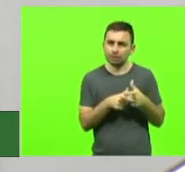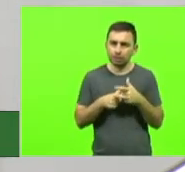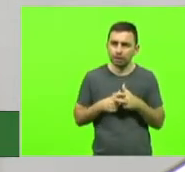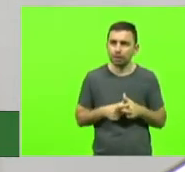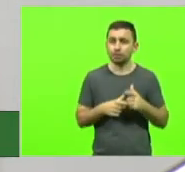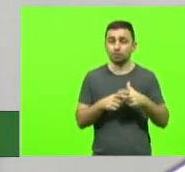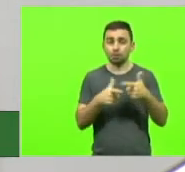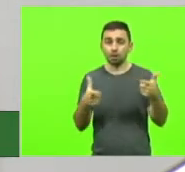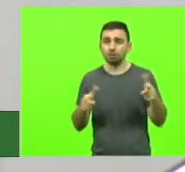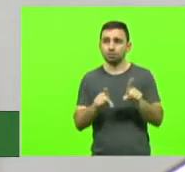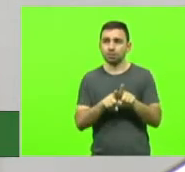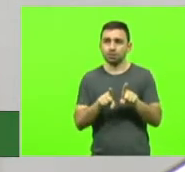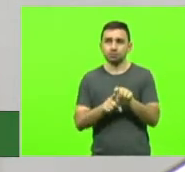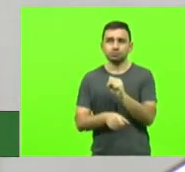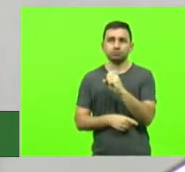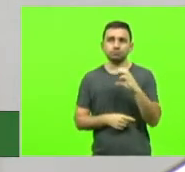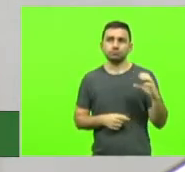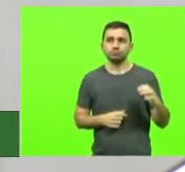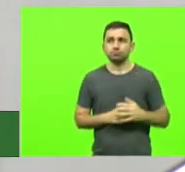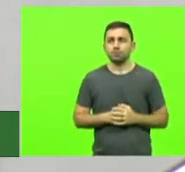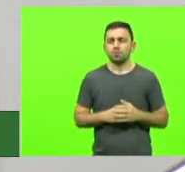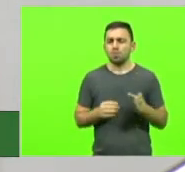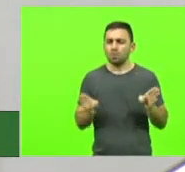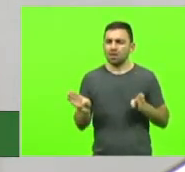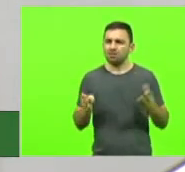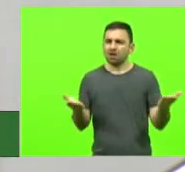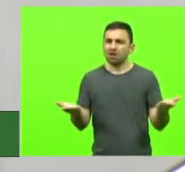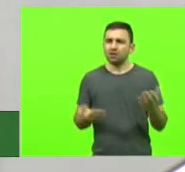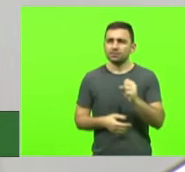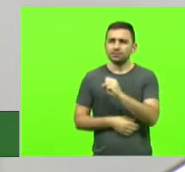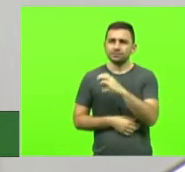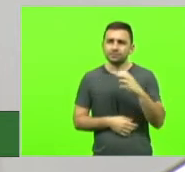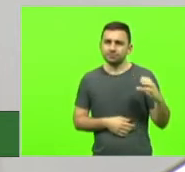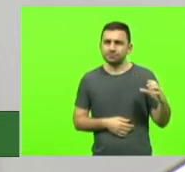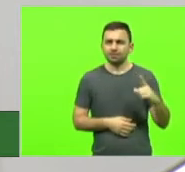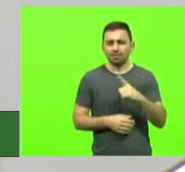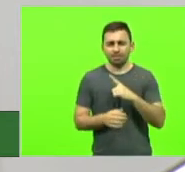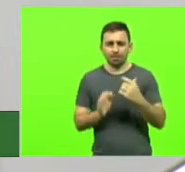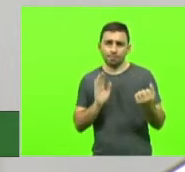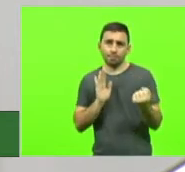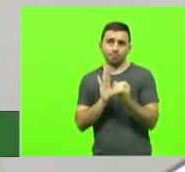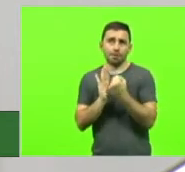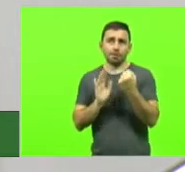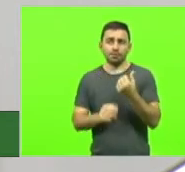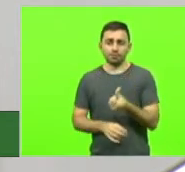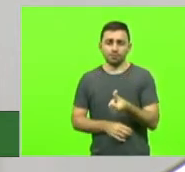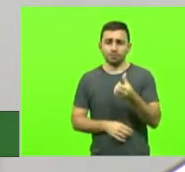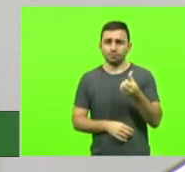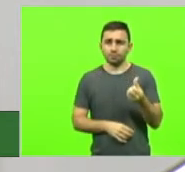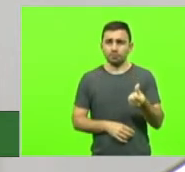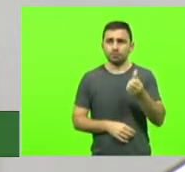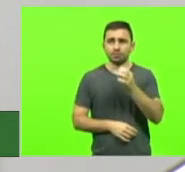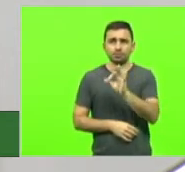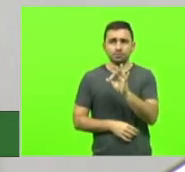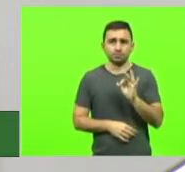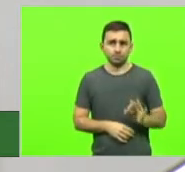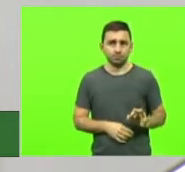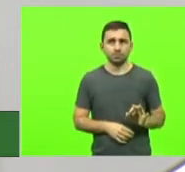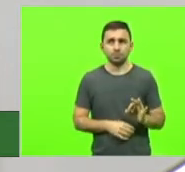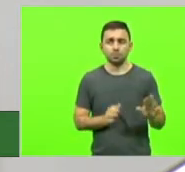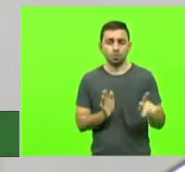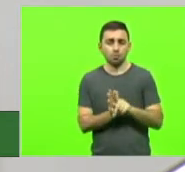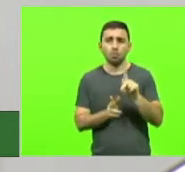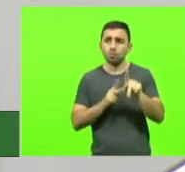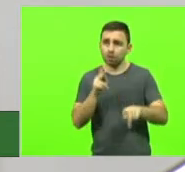Catarina. Esse momento, deputado Alba, Santa Catarina já tem a marca de 66% da população